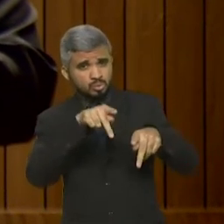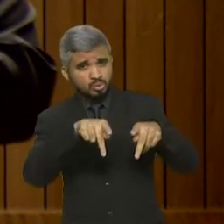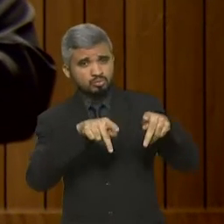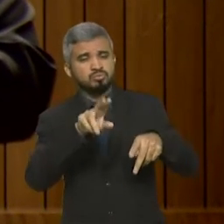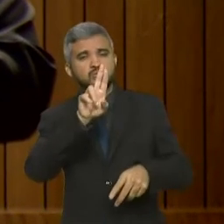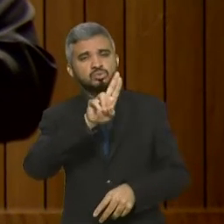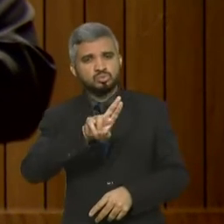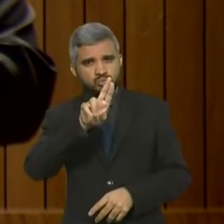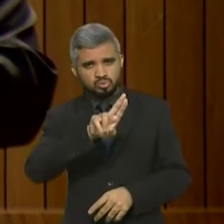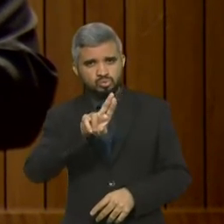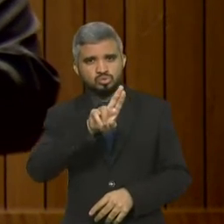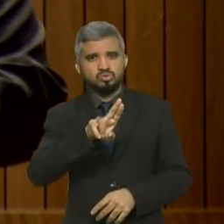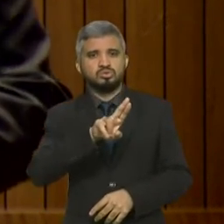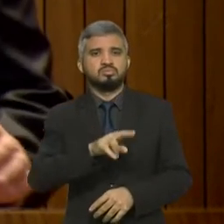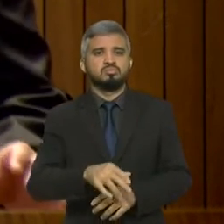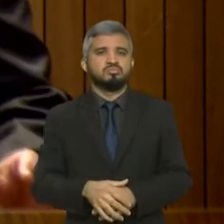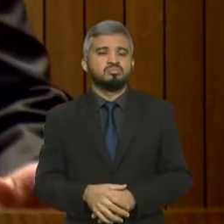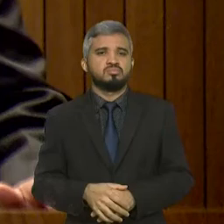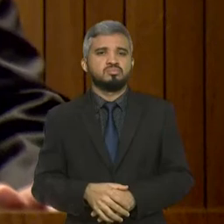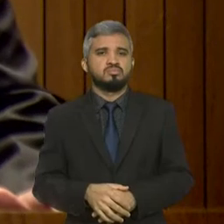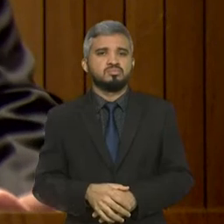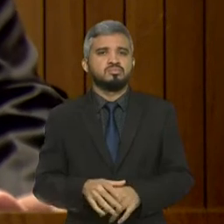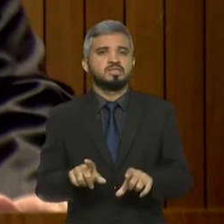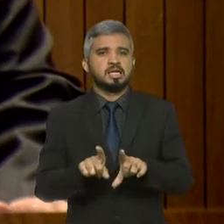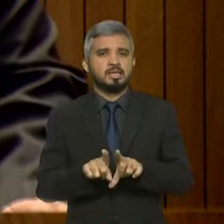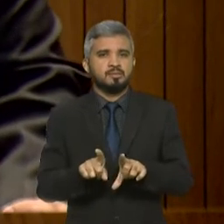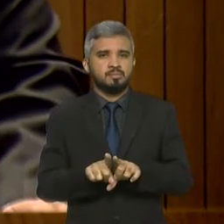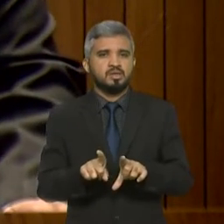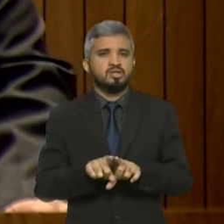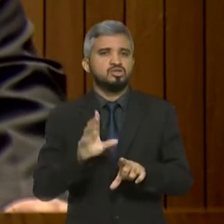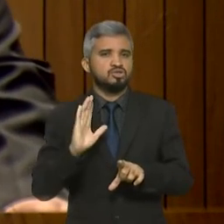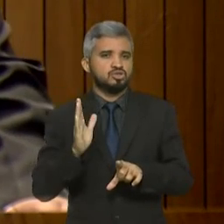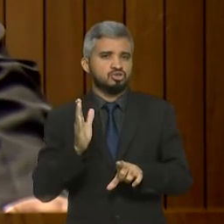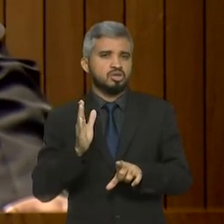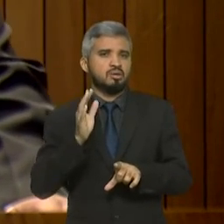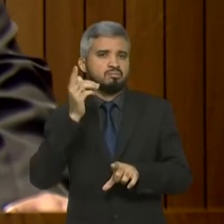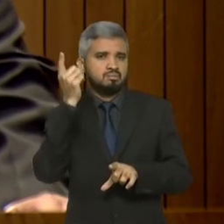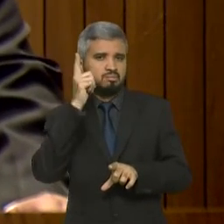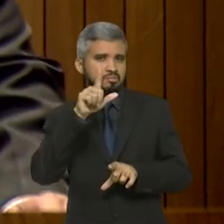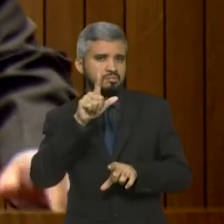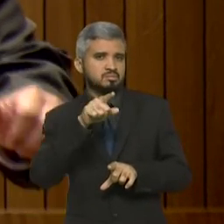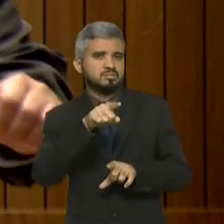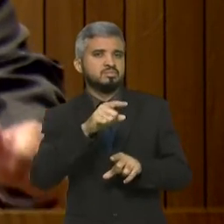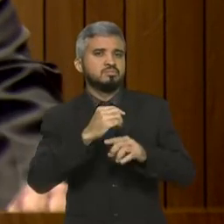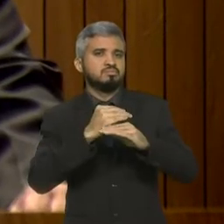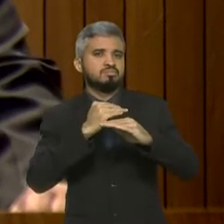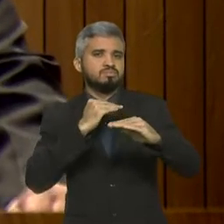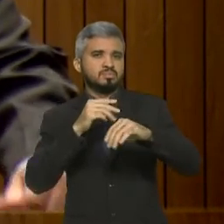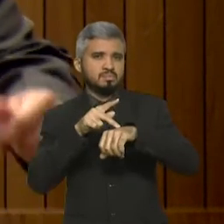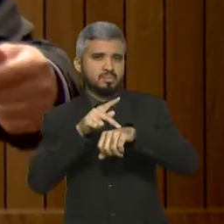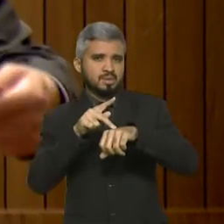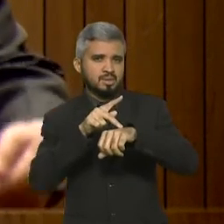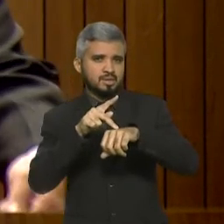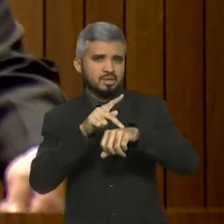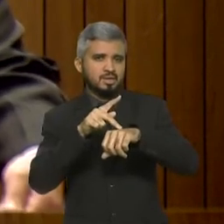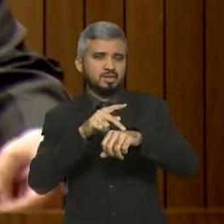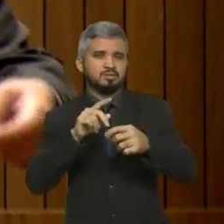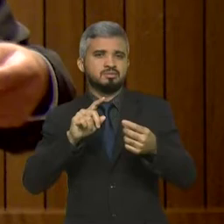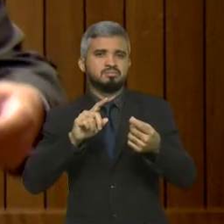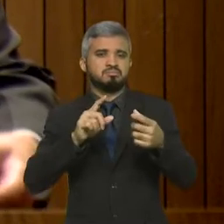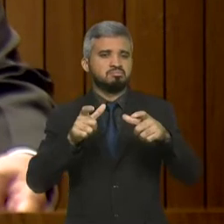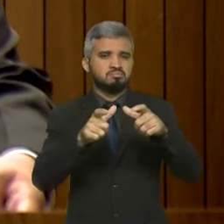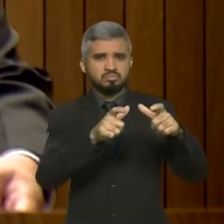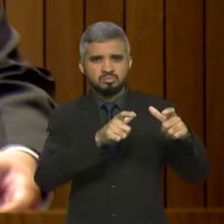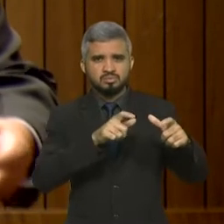vários quilômetros de asfalto, beneficiando toda a cidade de Pedreiras, como no Mutirão, no